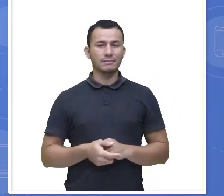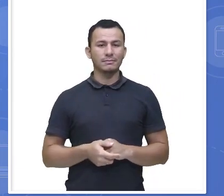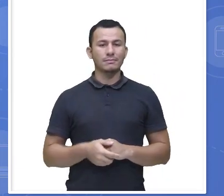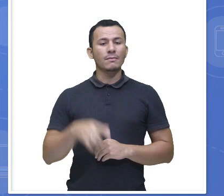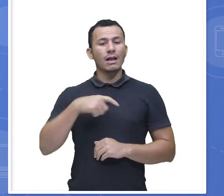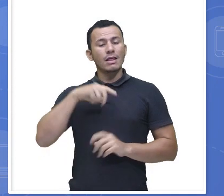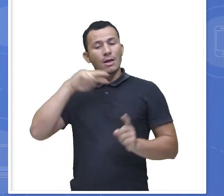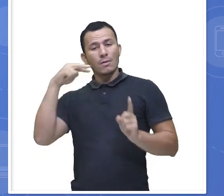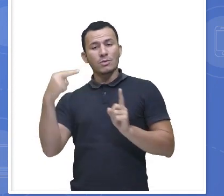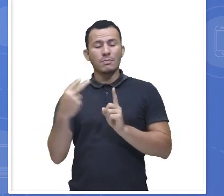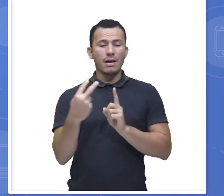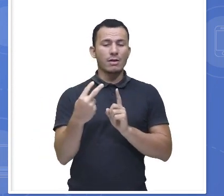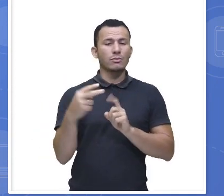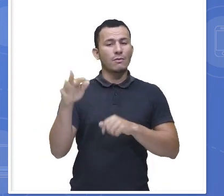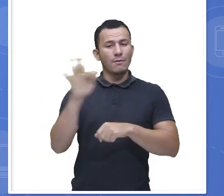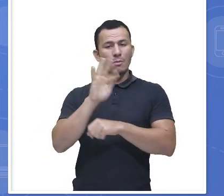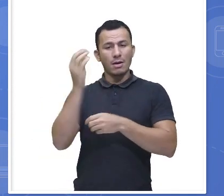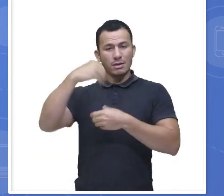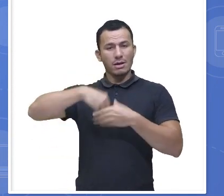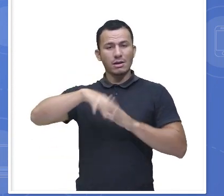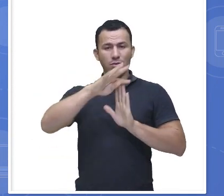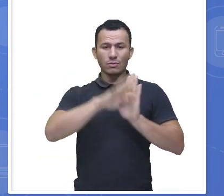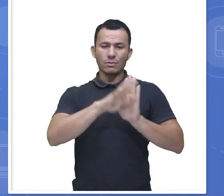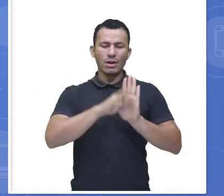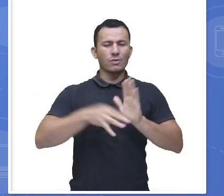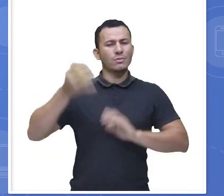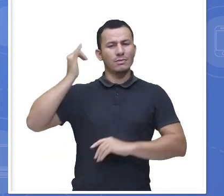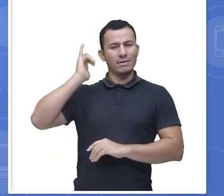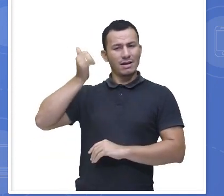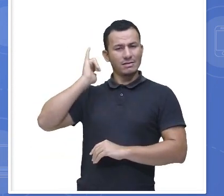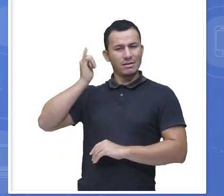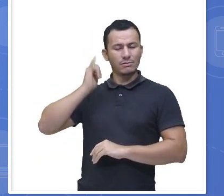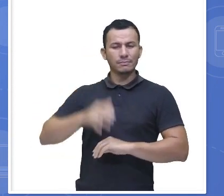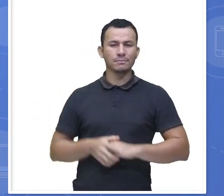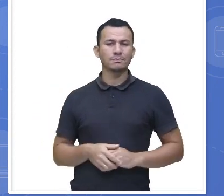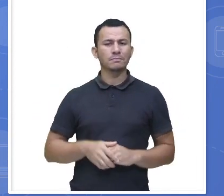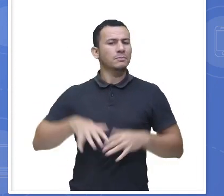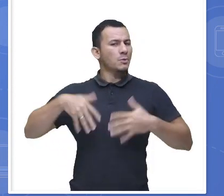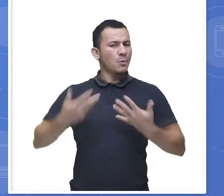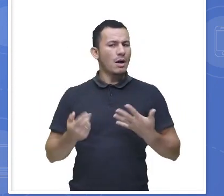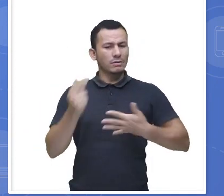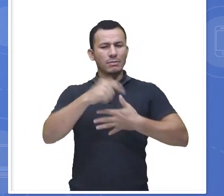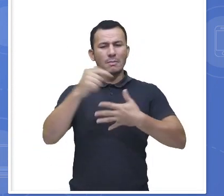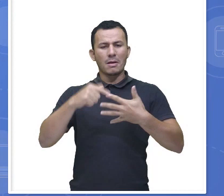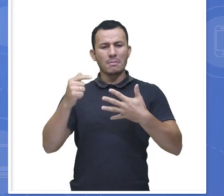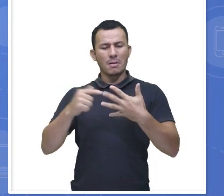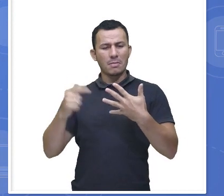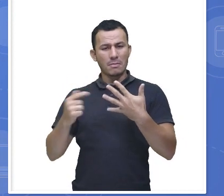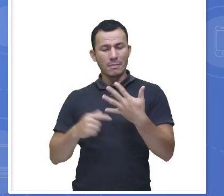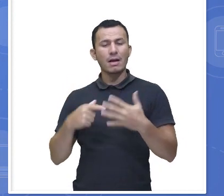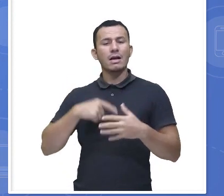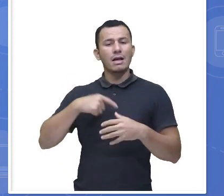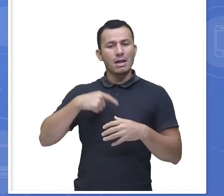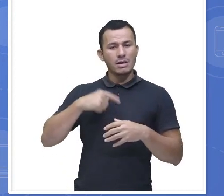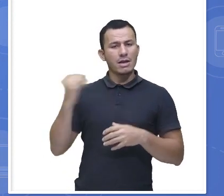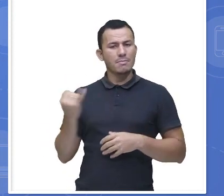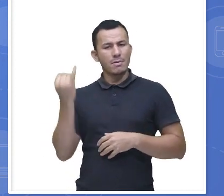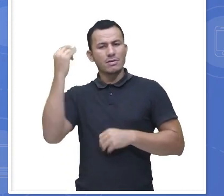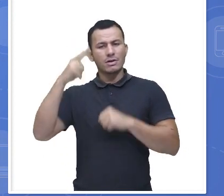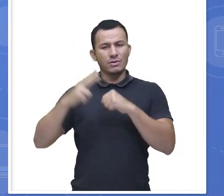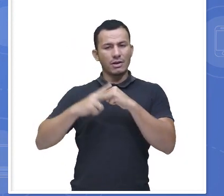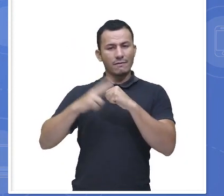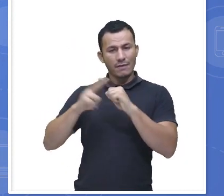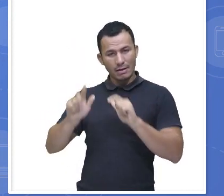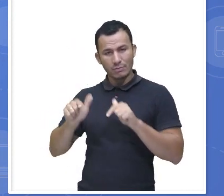aspectos formais desse texto, né, desta narrativa. Quais são? Predominância de verbos de ação. Você